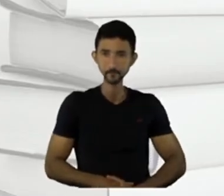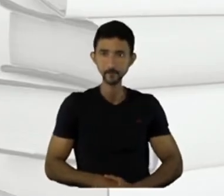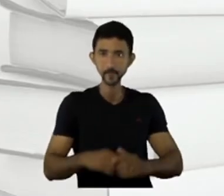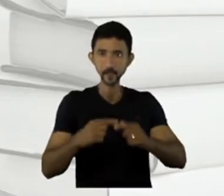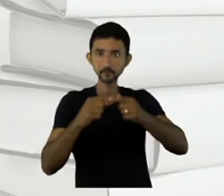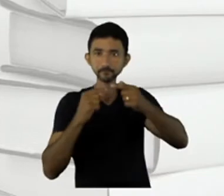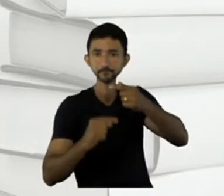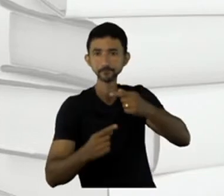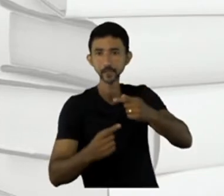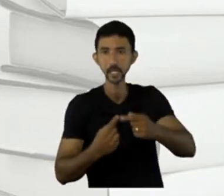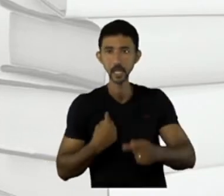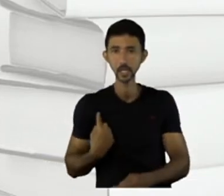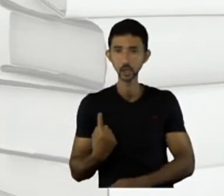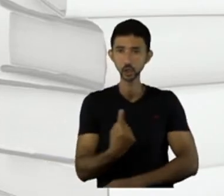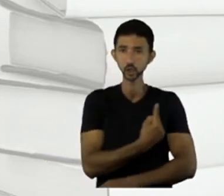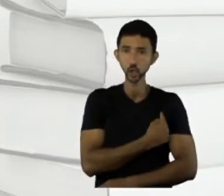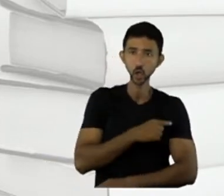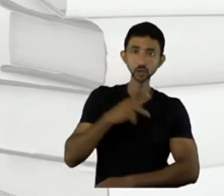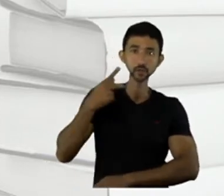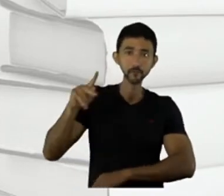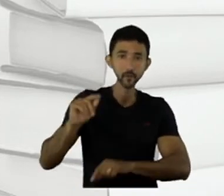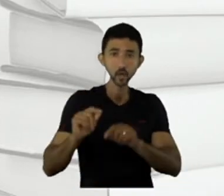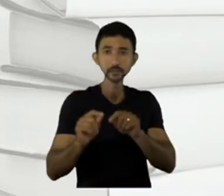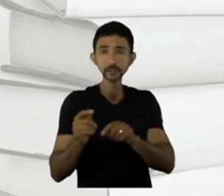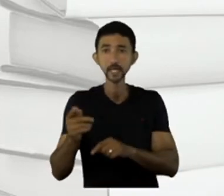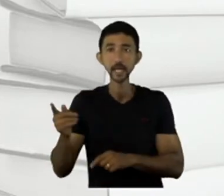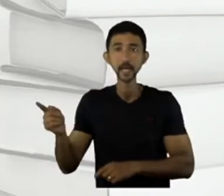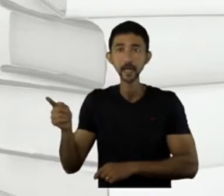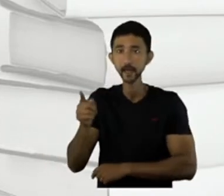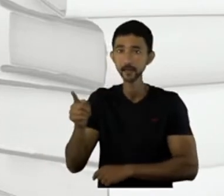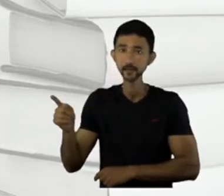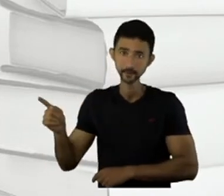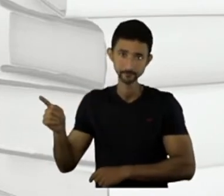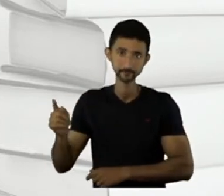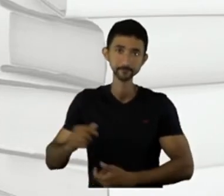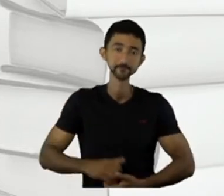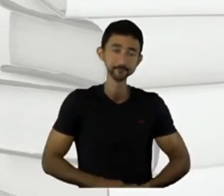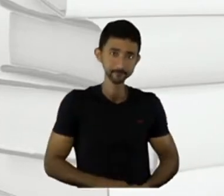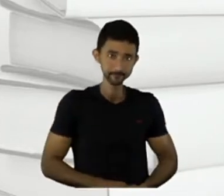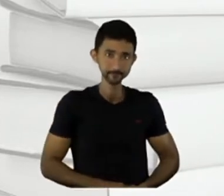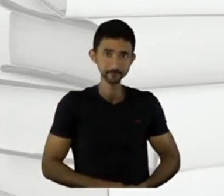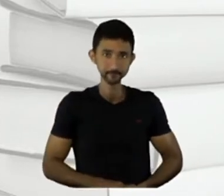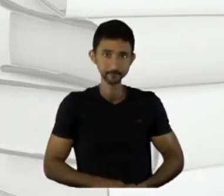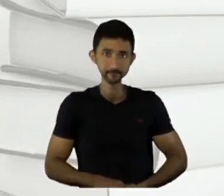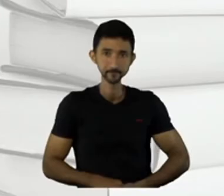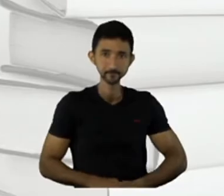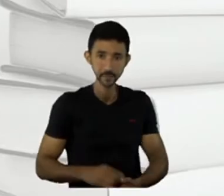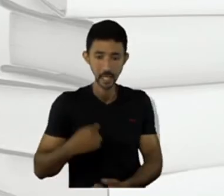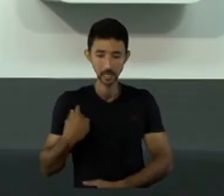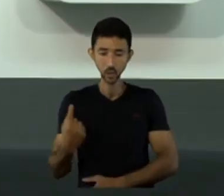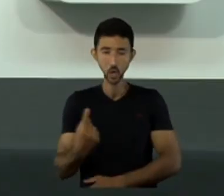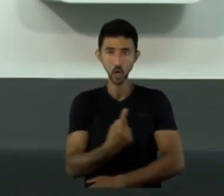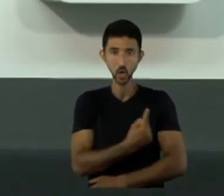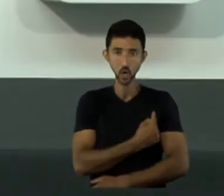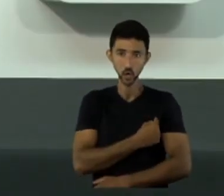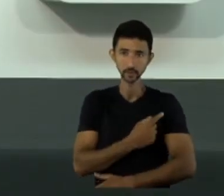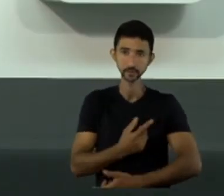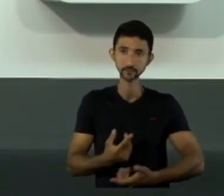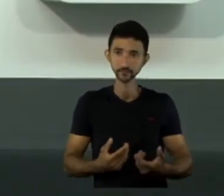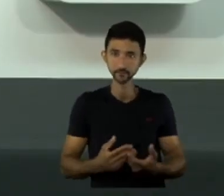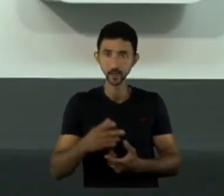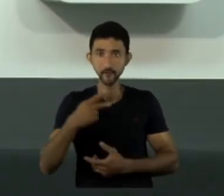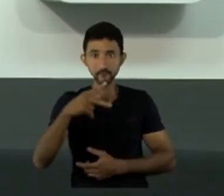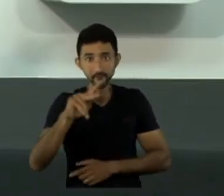vamos ter o nós, vós, eles ou elas. Quando eu falo nós, quando eu